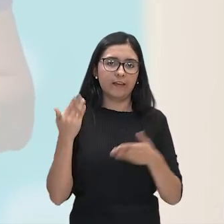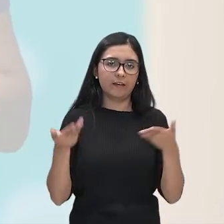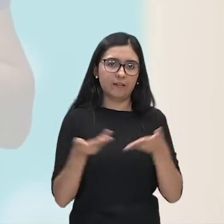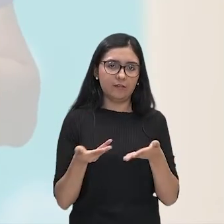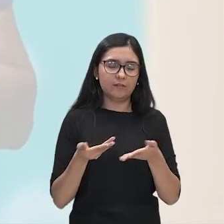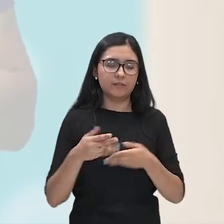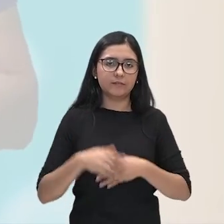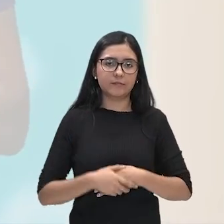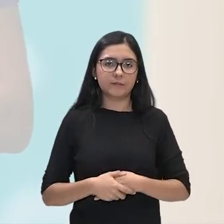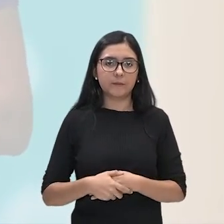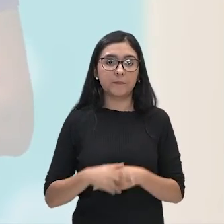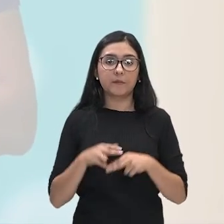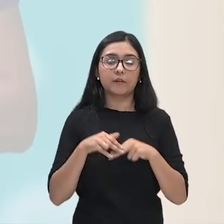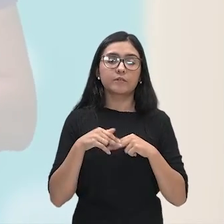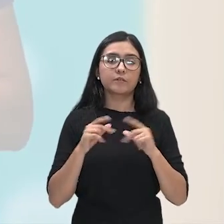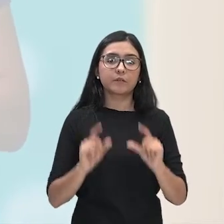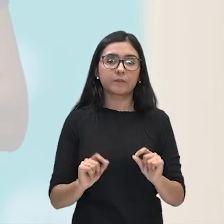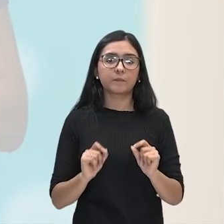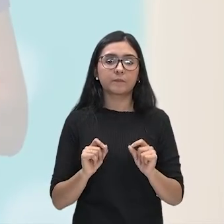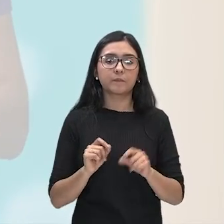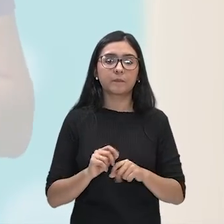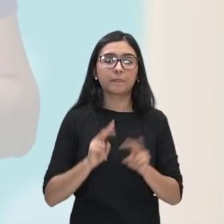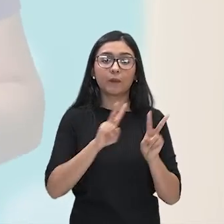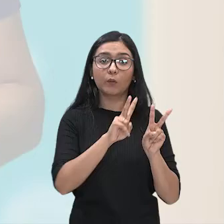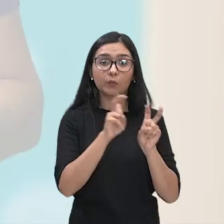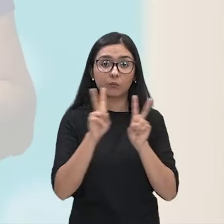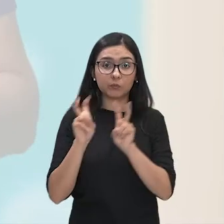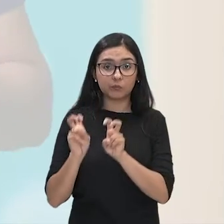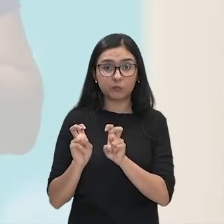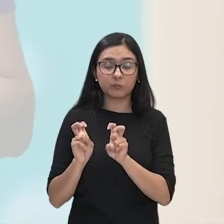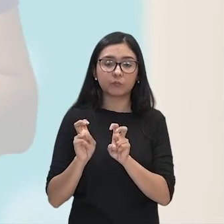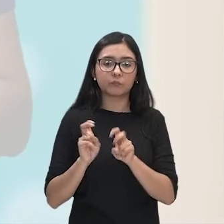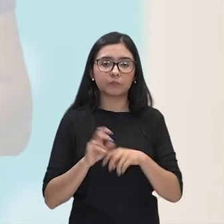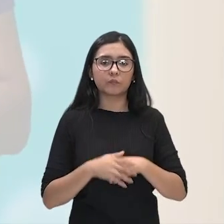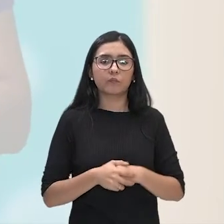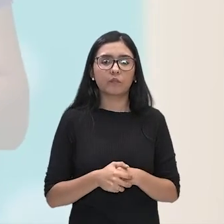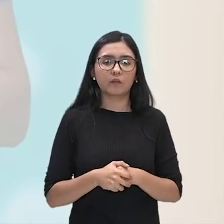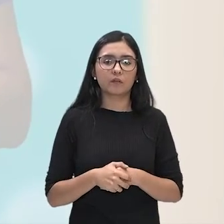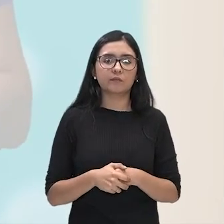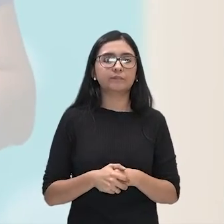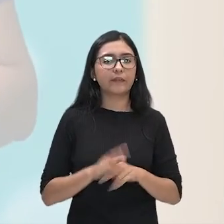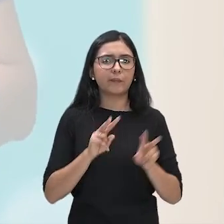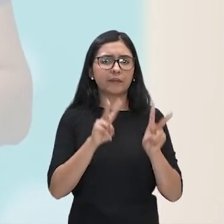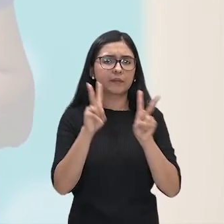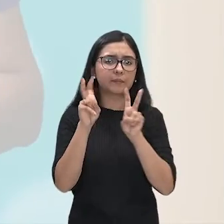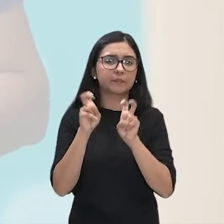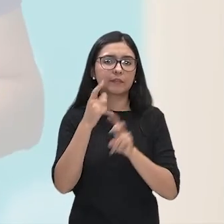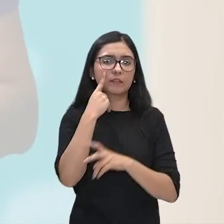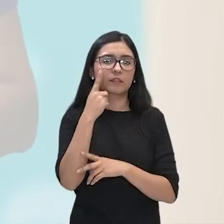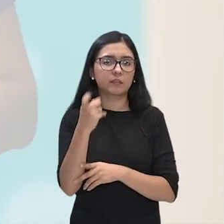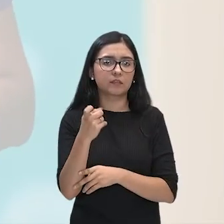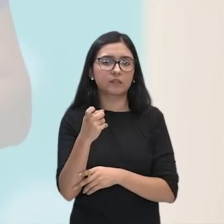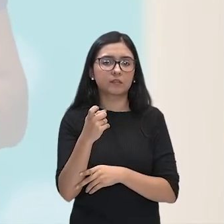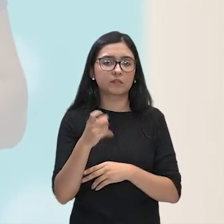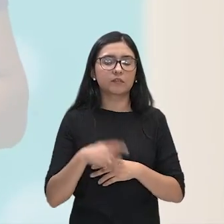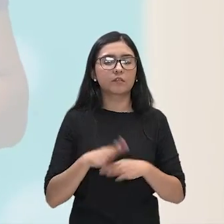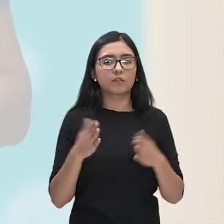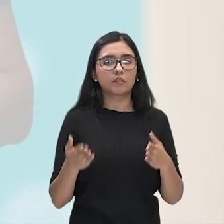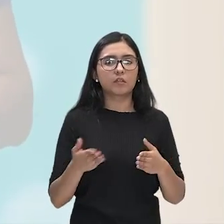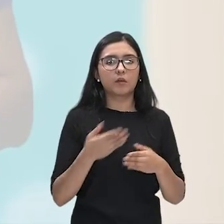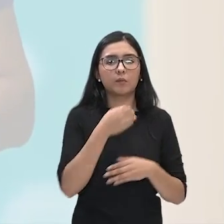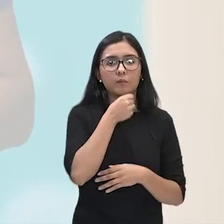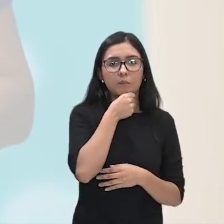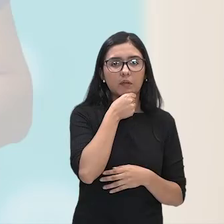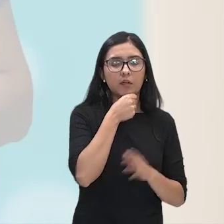atual, porque suas temáticas devem ser, né, uma temática interessante. Você não vai fazer uma reportagem que